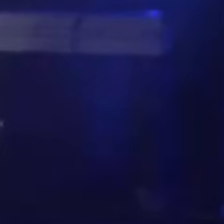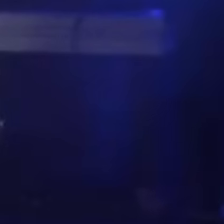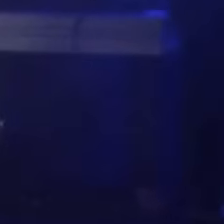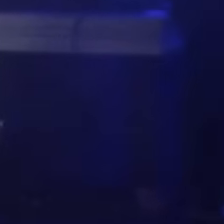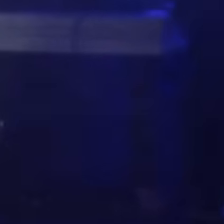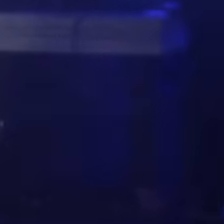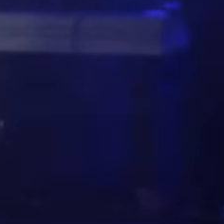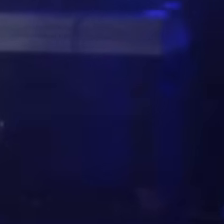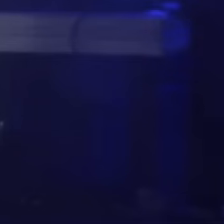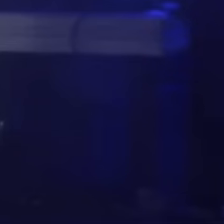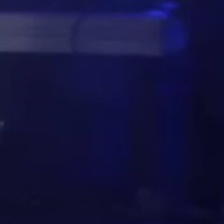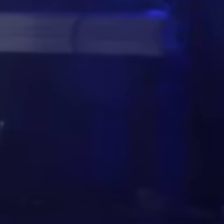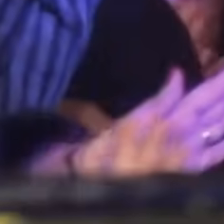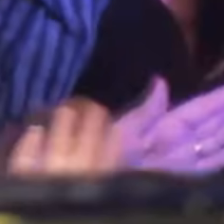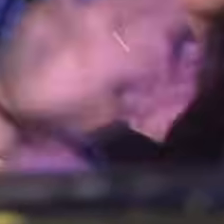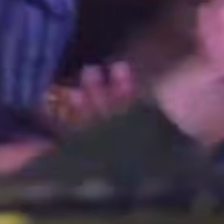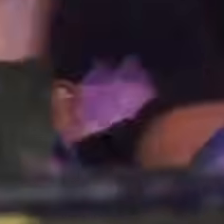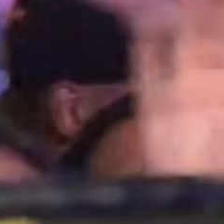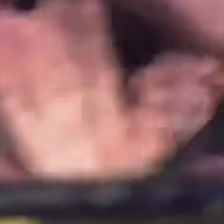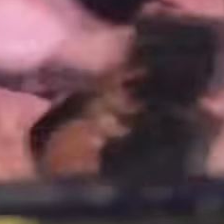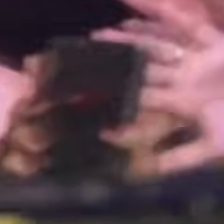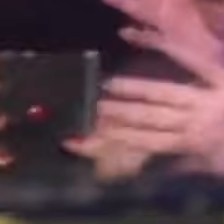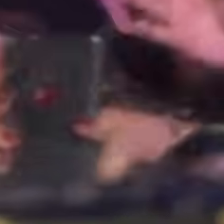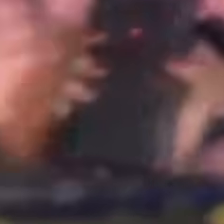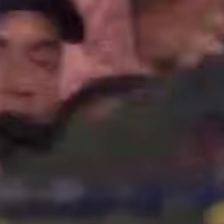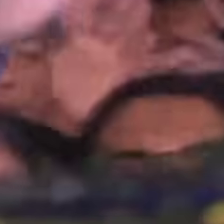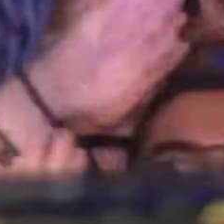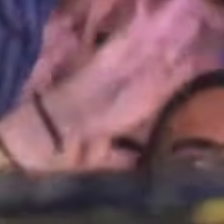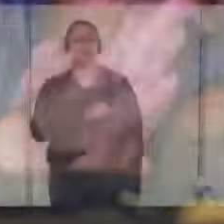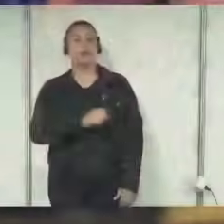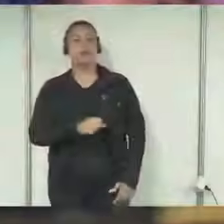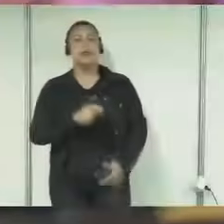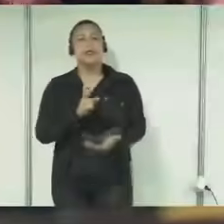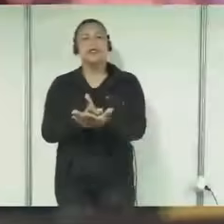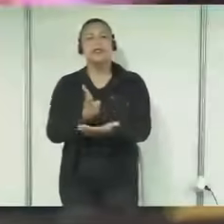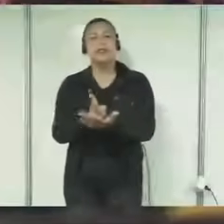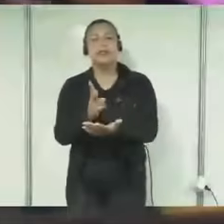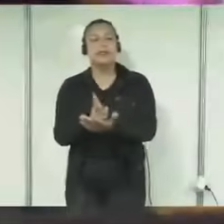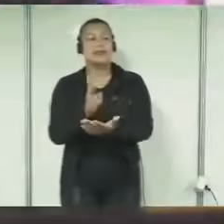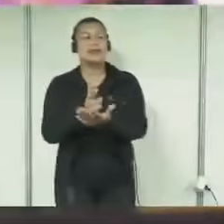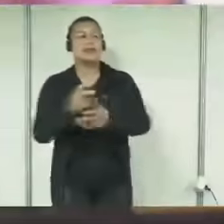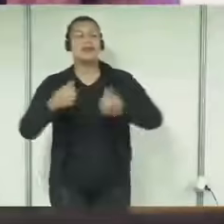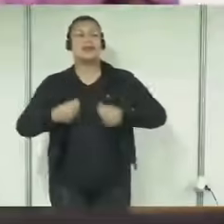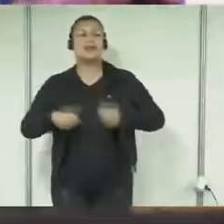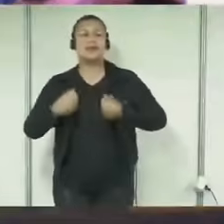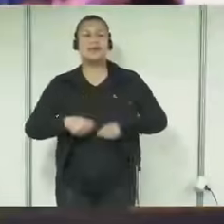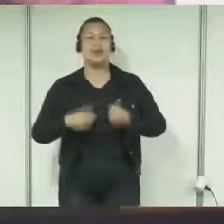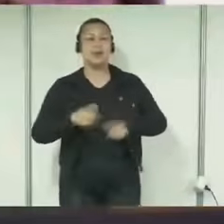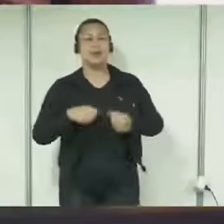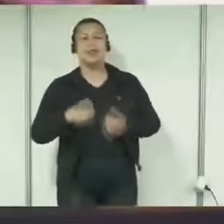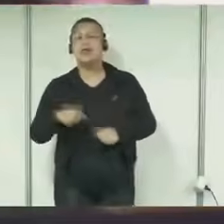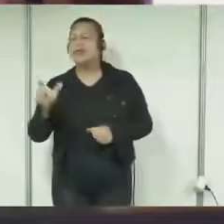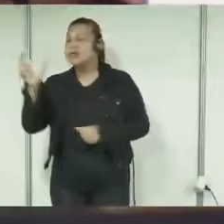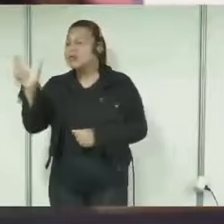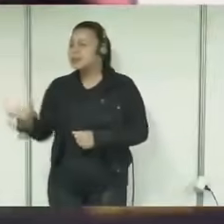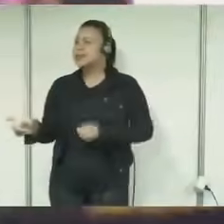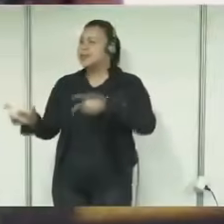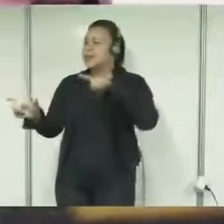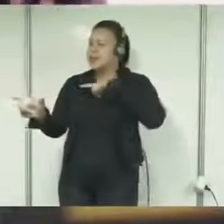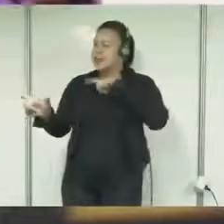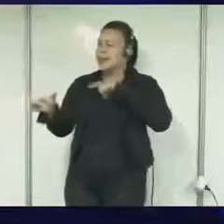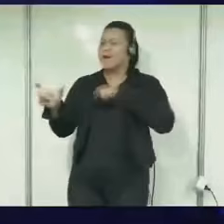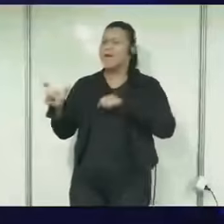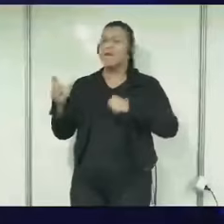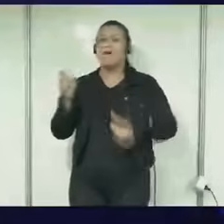quem sabe viver. Sempre é preciso ter alguém para amar. Viva o